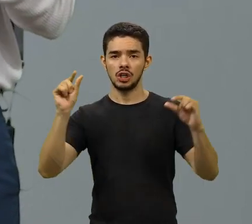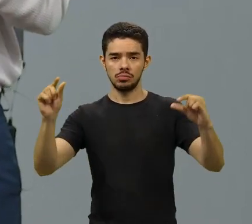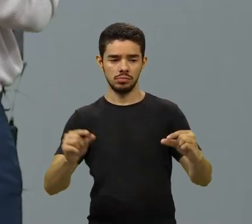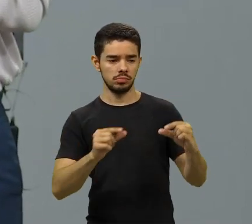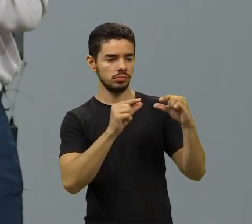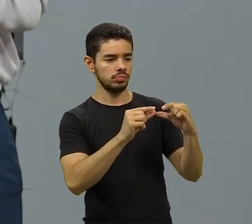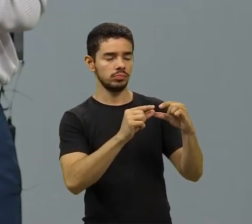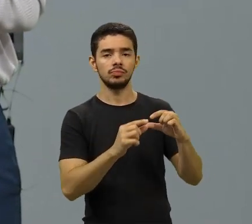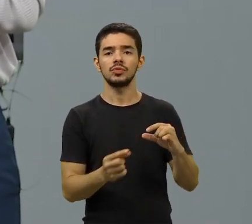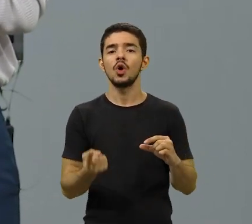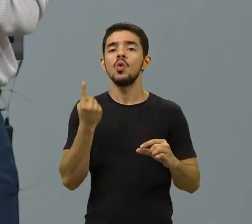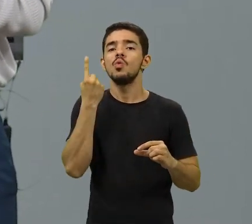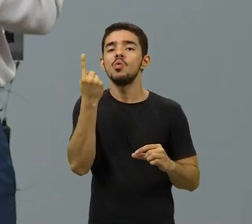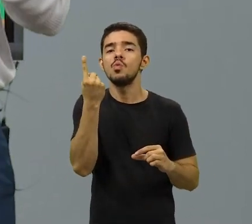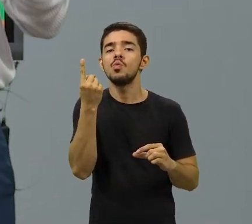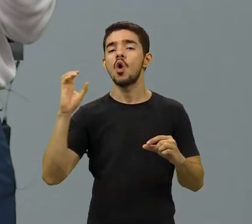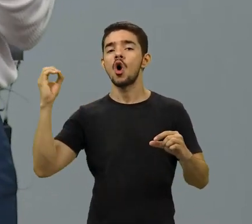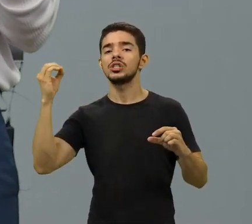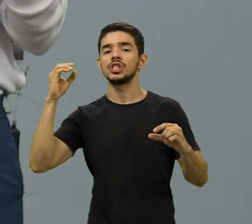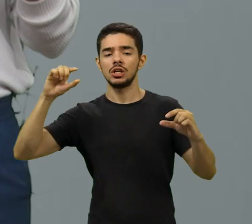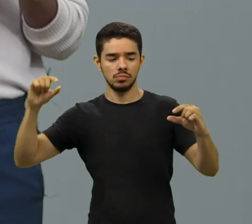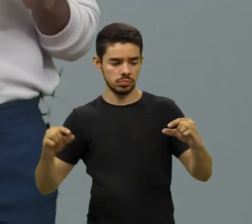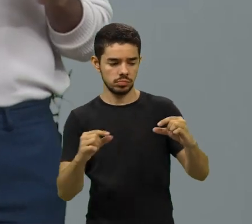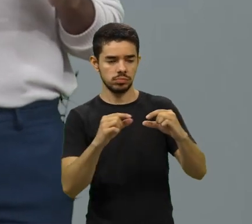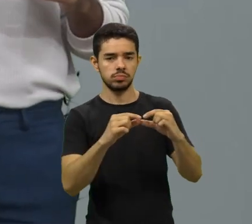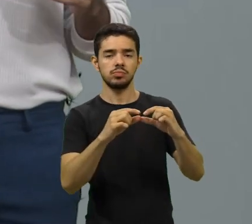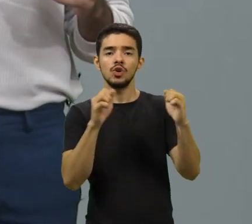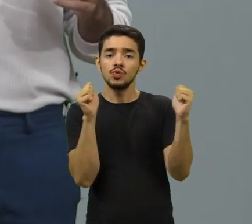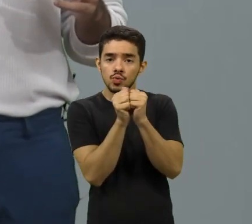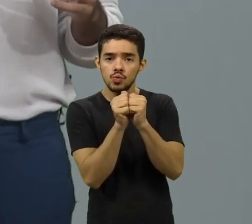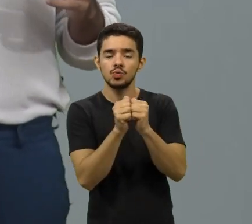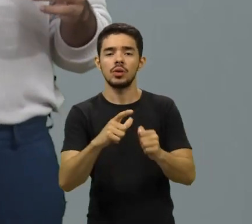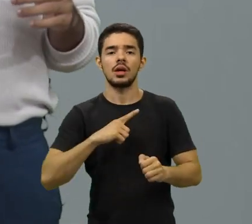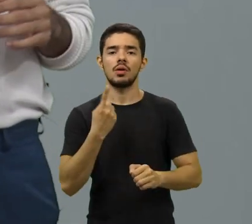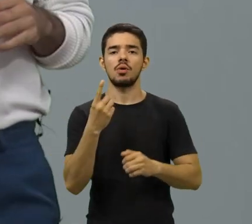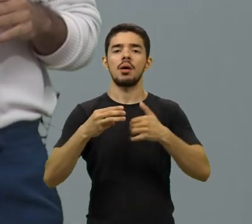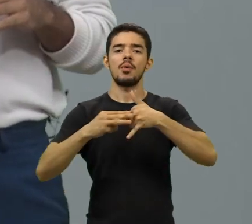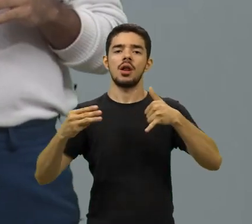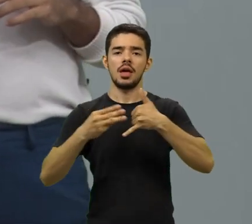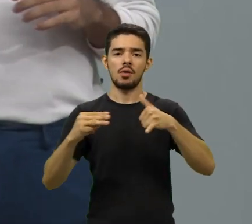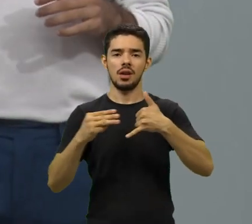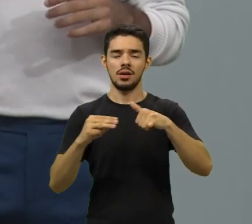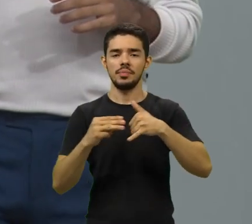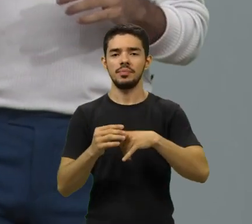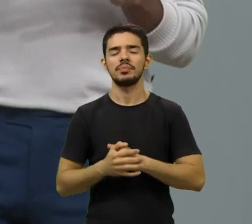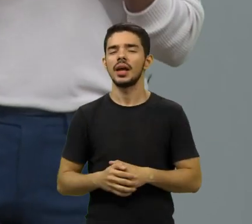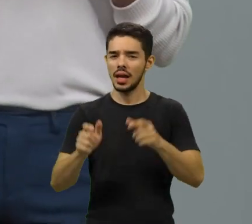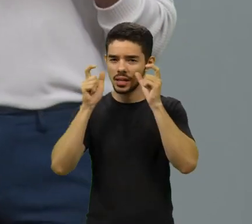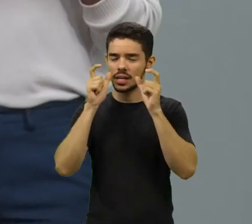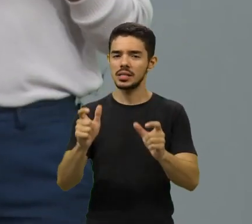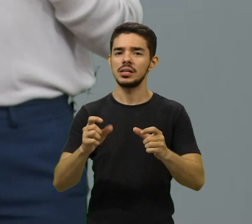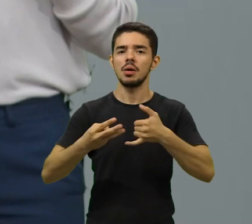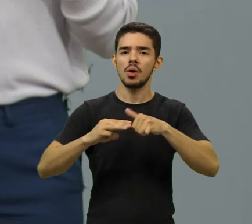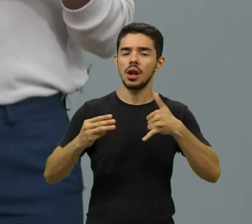hidrogênio e um átomo de oxigênio. Juntando, nós temos a formação de uma molécula. Então é interessante que